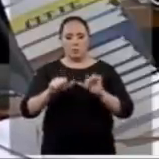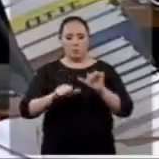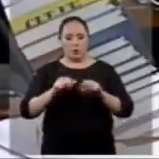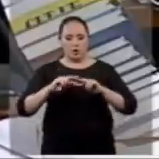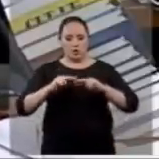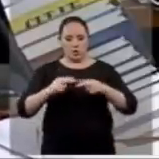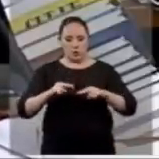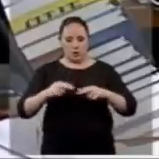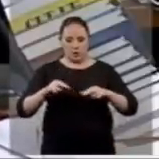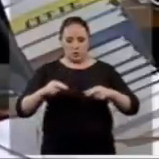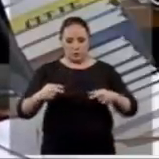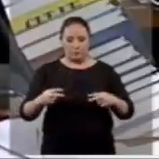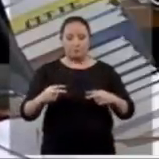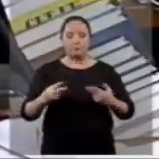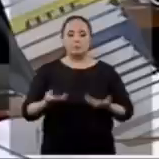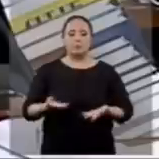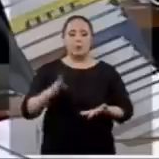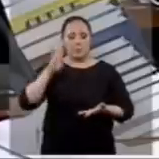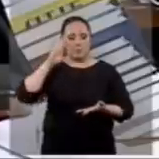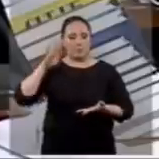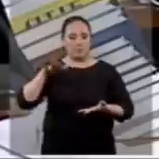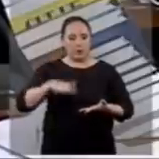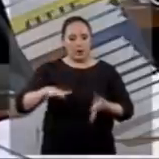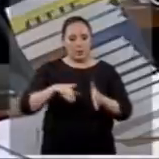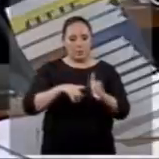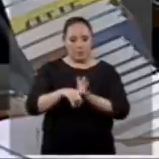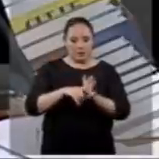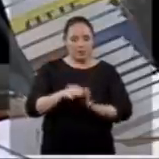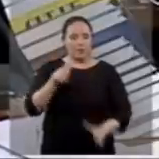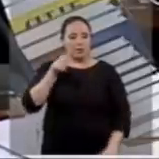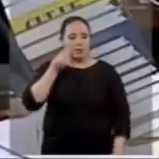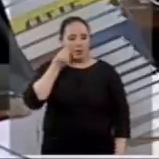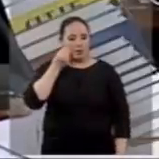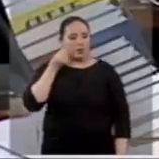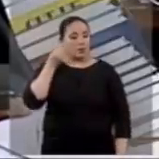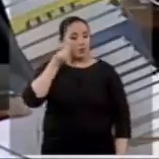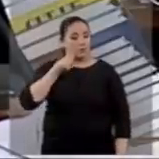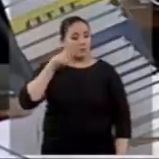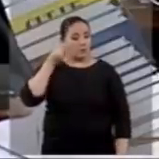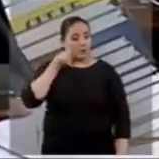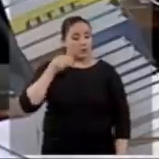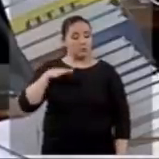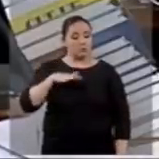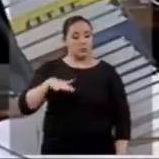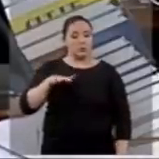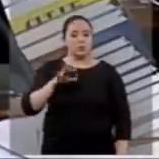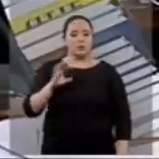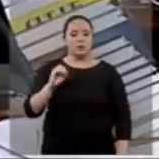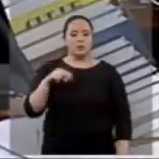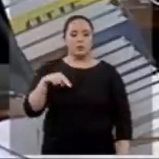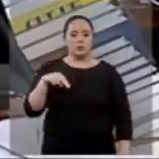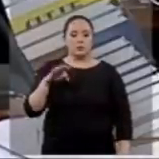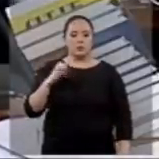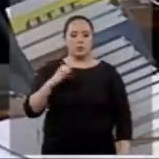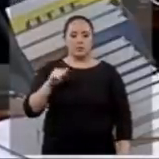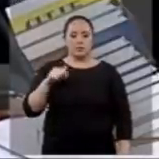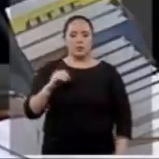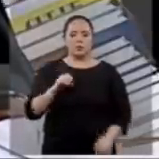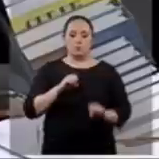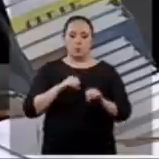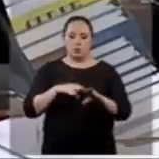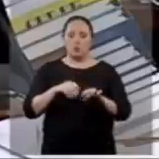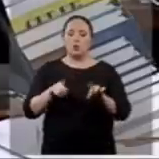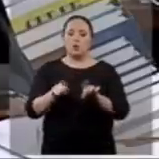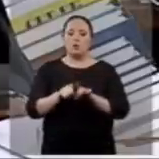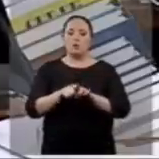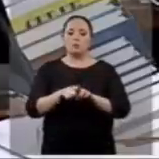modificados, inclusive as de pesquisa, testes, experiências em regime de contenção ou ensino, bem como